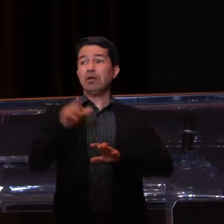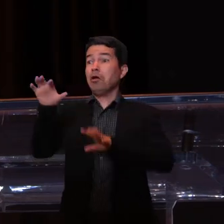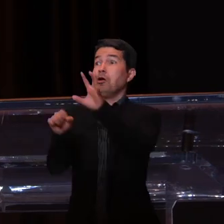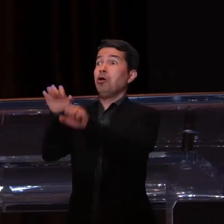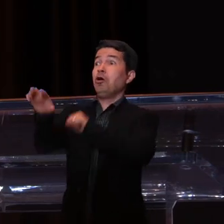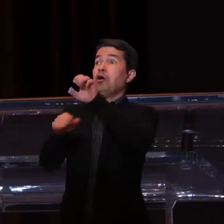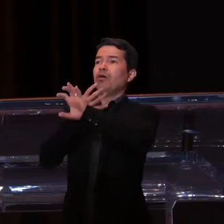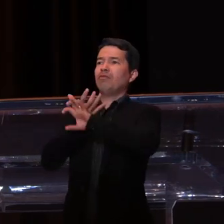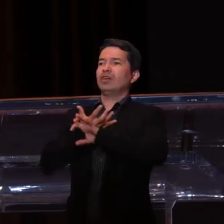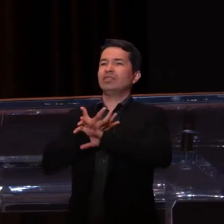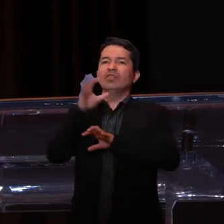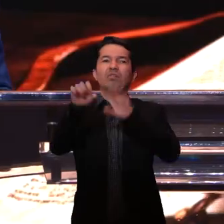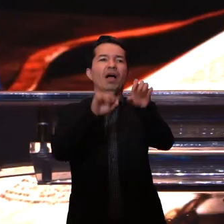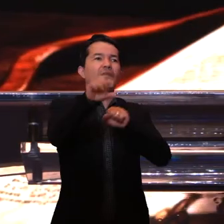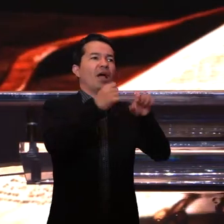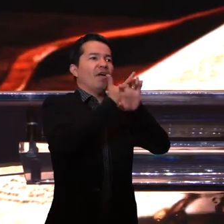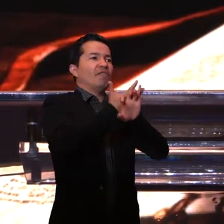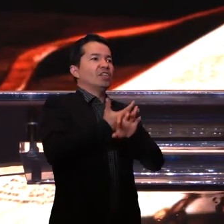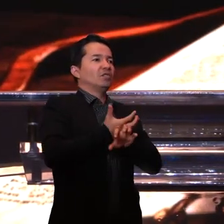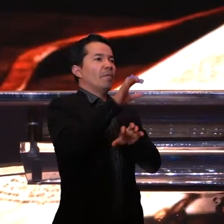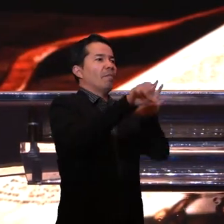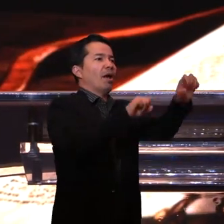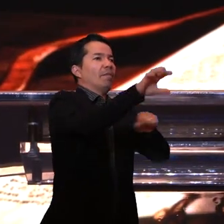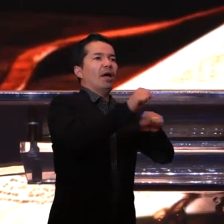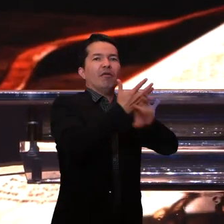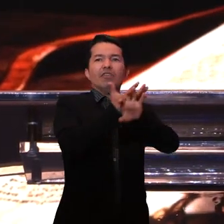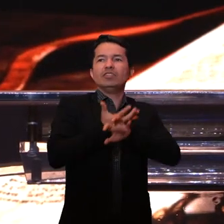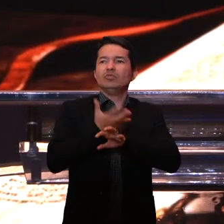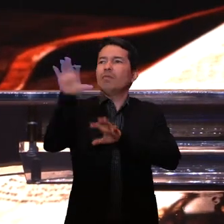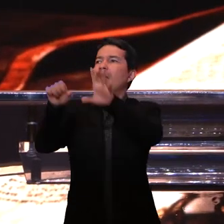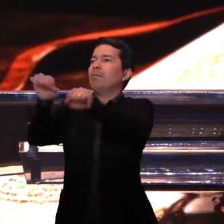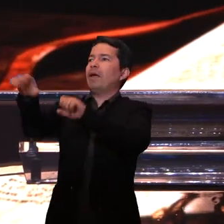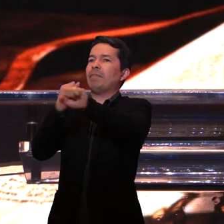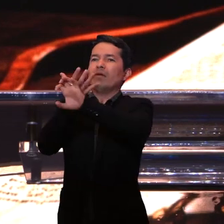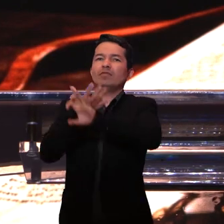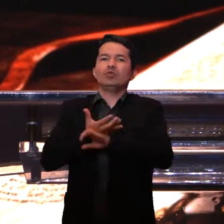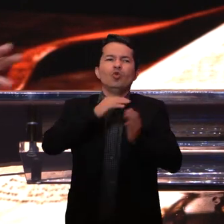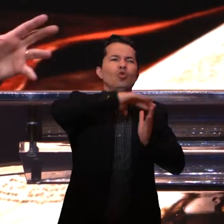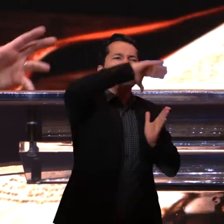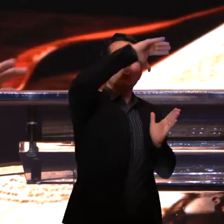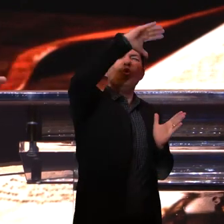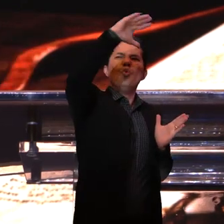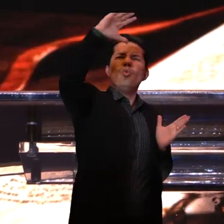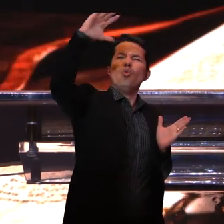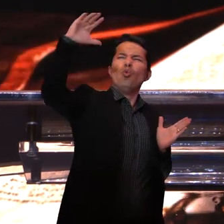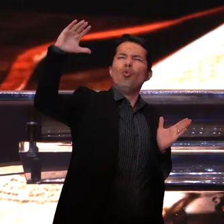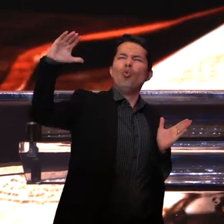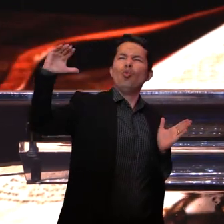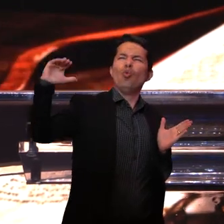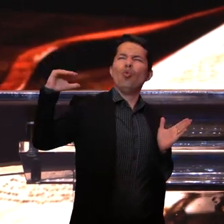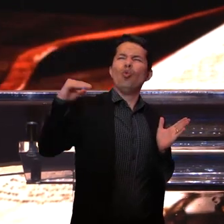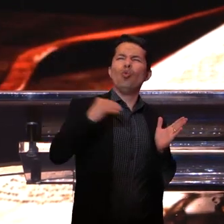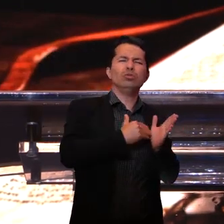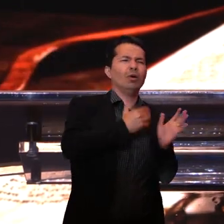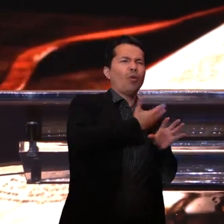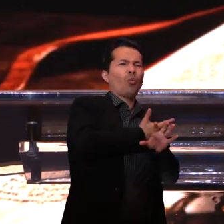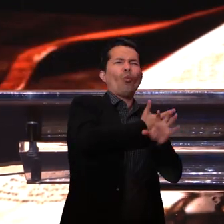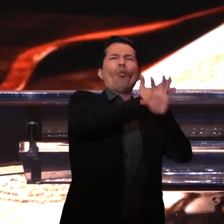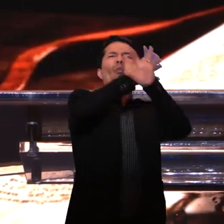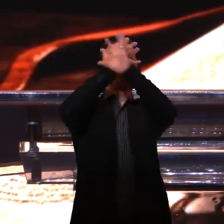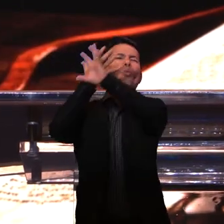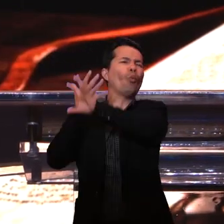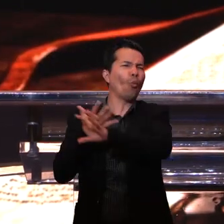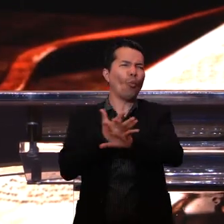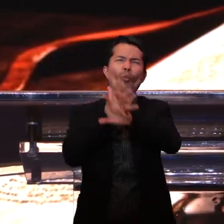vazio. Sabe, é como correr atrás do vento. Sem Deus na nossa vida, esse